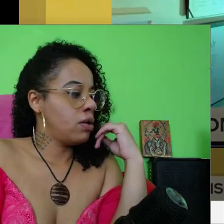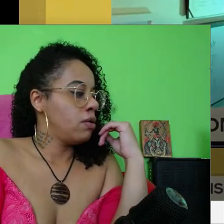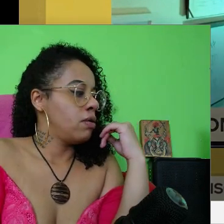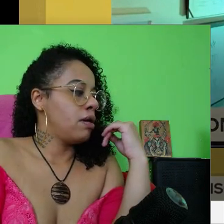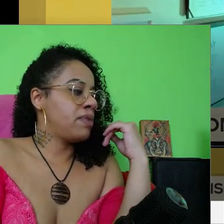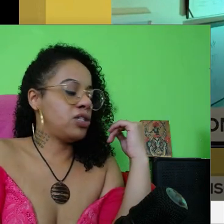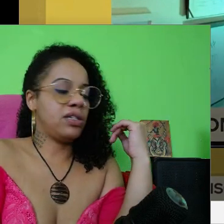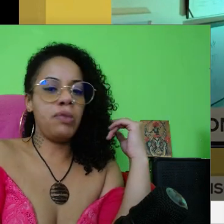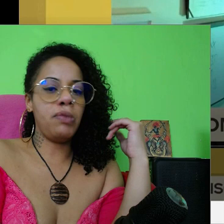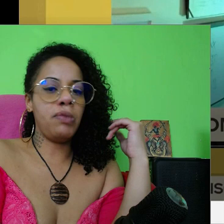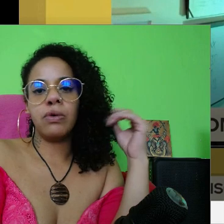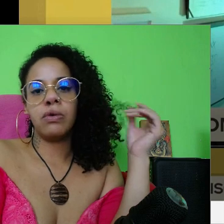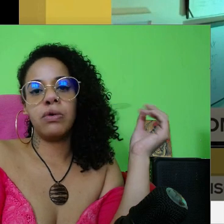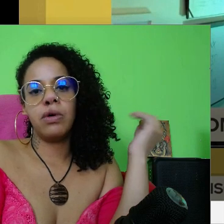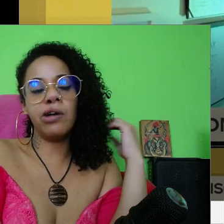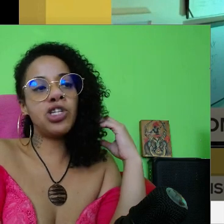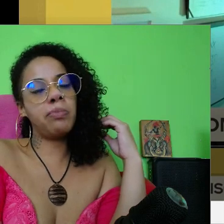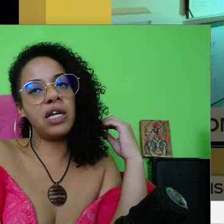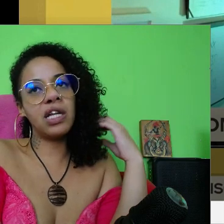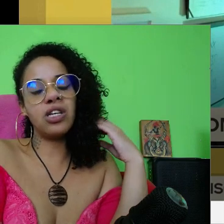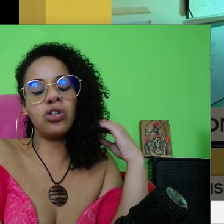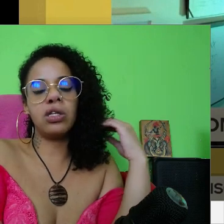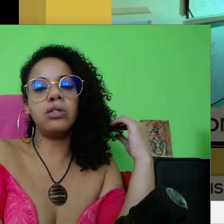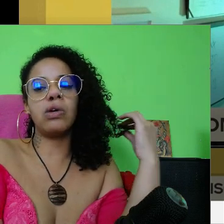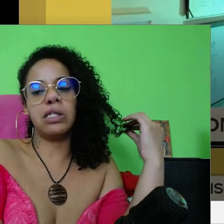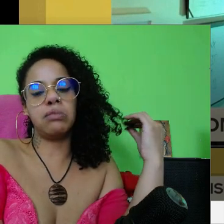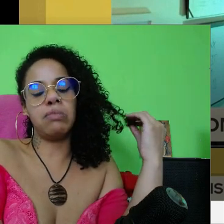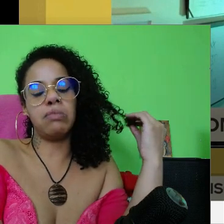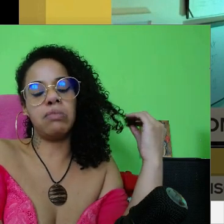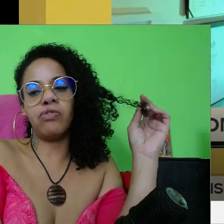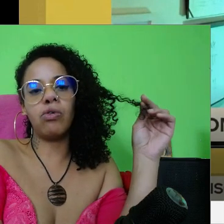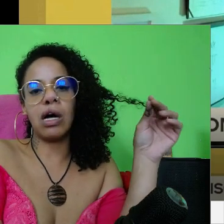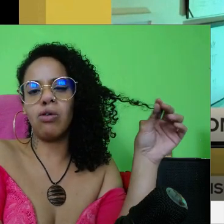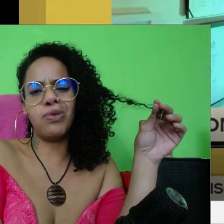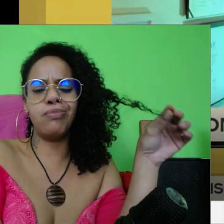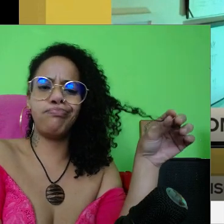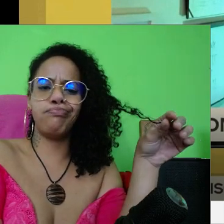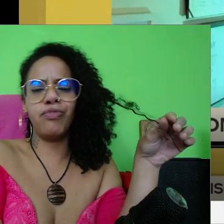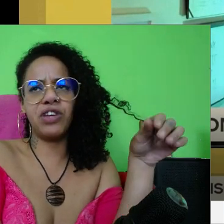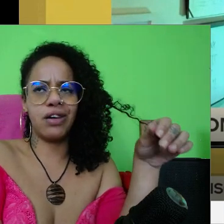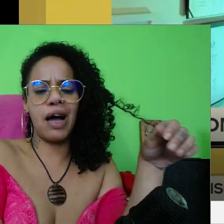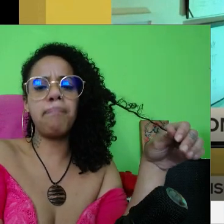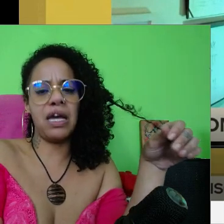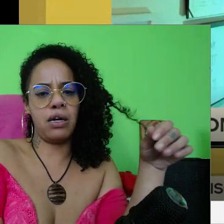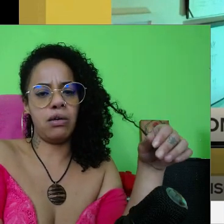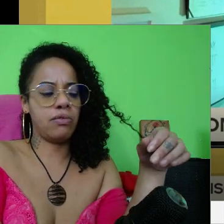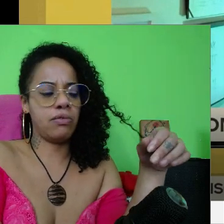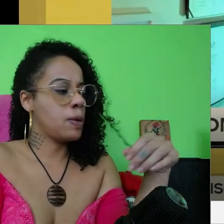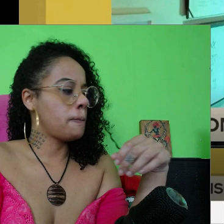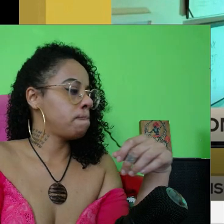mínimo para dizer o mínimo eu chamaria até de outras coisas mas eu vou colocar como